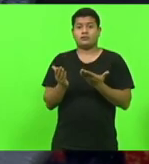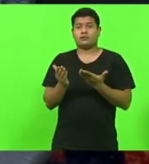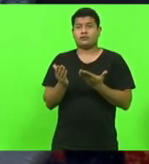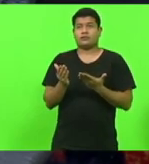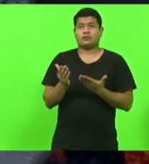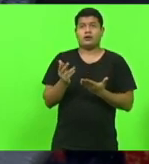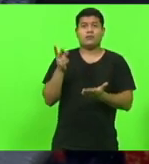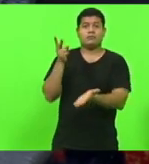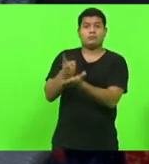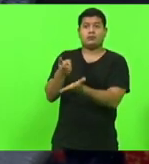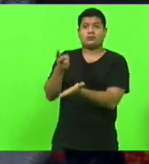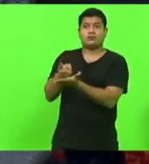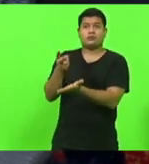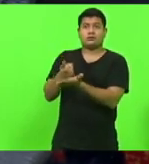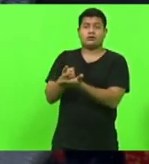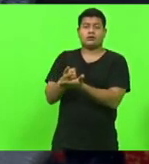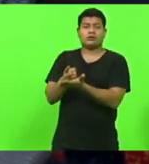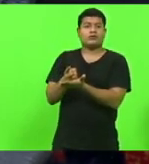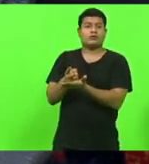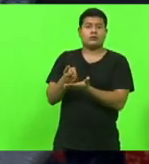manutenção permanente